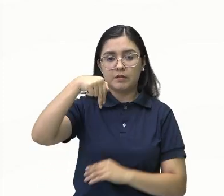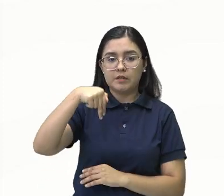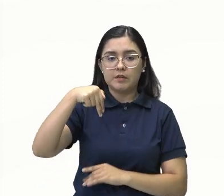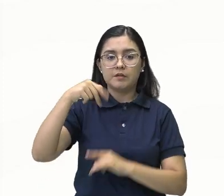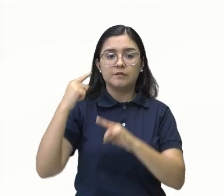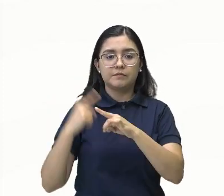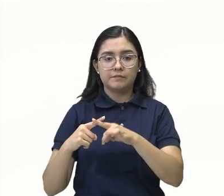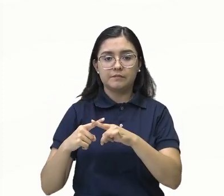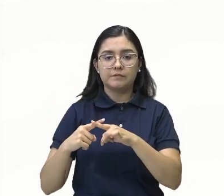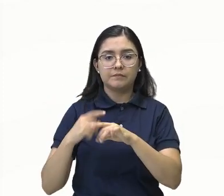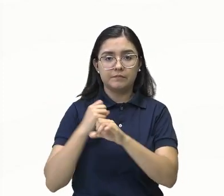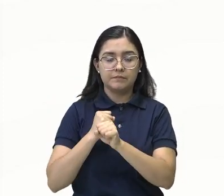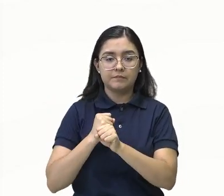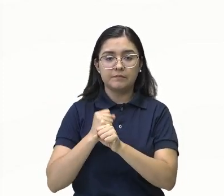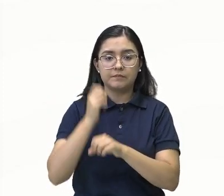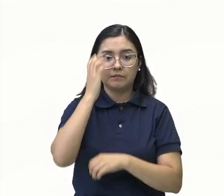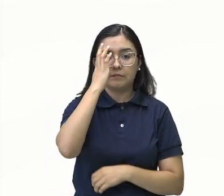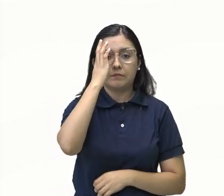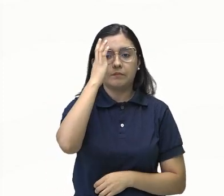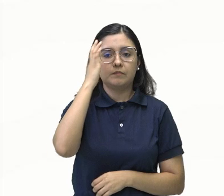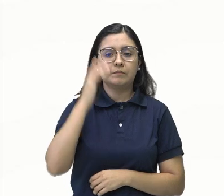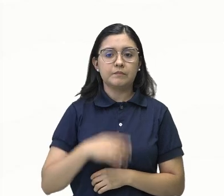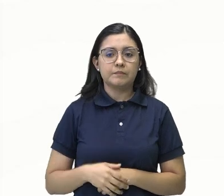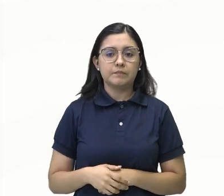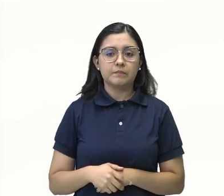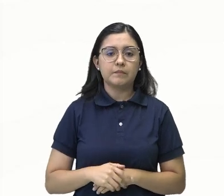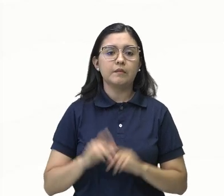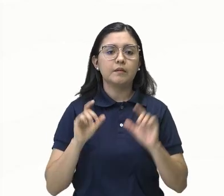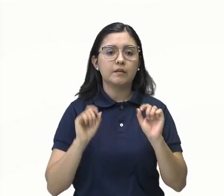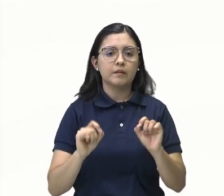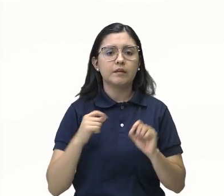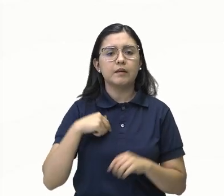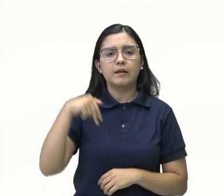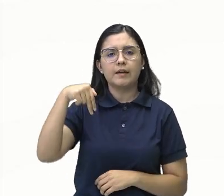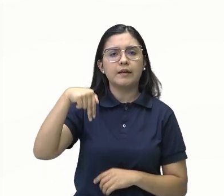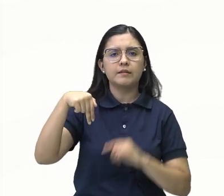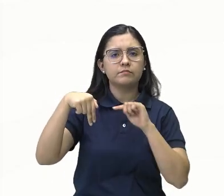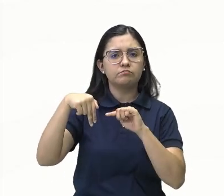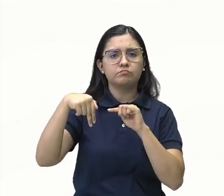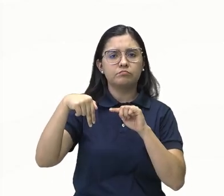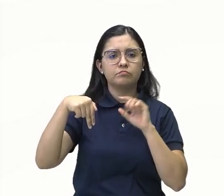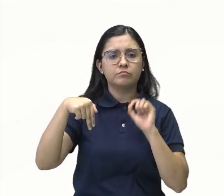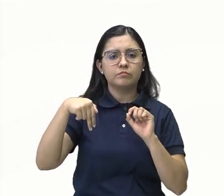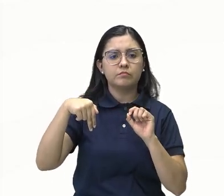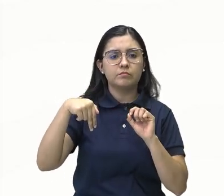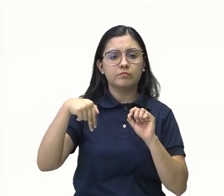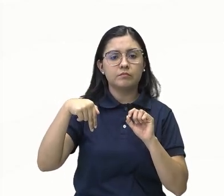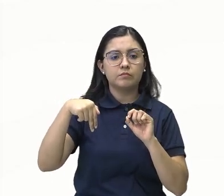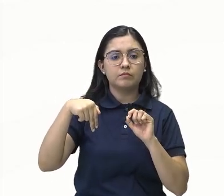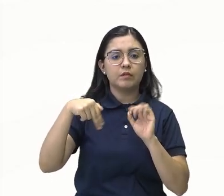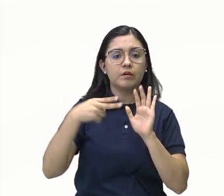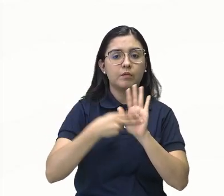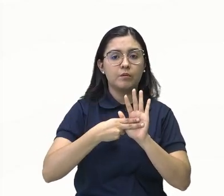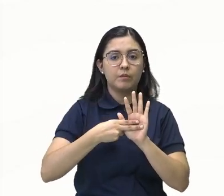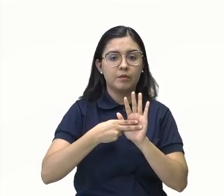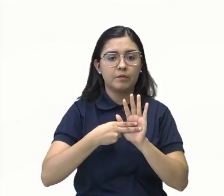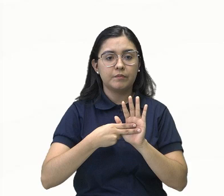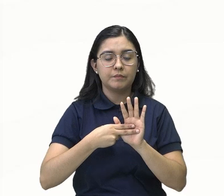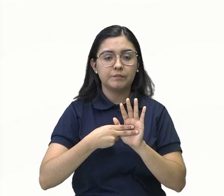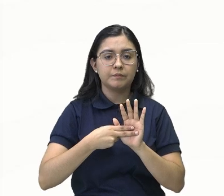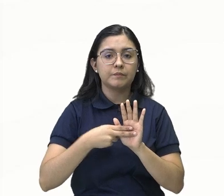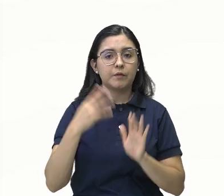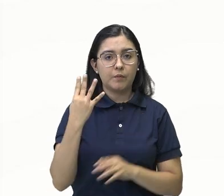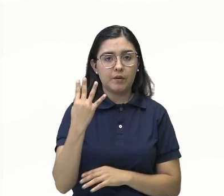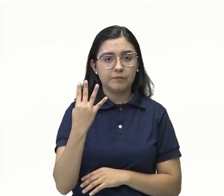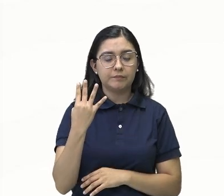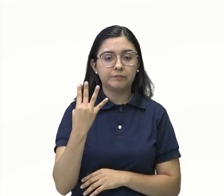n fatorial. Tá bom? E quem vai ser n aqui no nosso exemplo? Nosso n vai ser o meu número